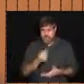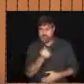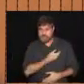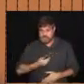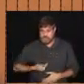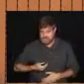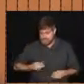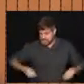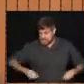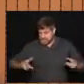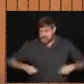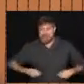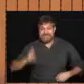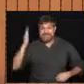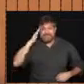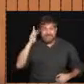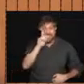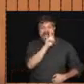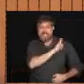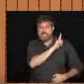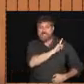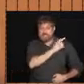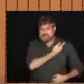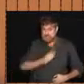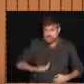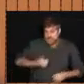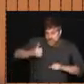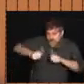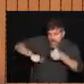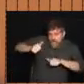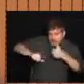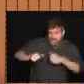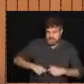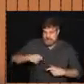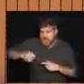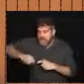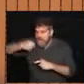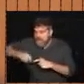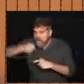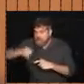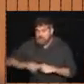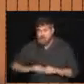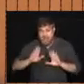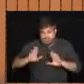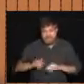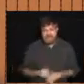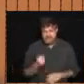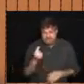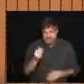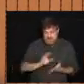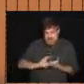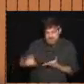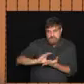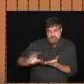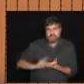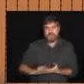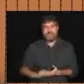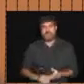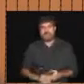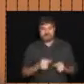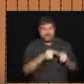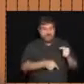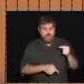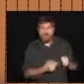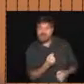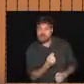seu IGP, que é o Índice de Gestão Pública, ele avalia a qualidade da merenda. No entanto, ele não considera a merenda,